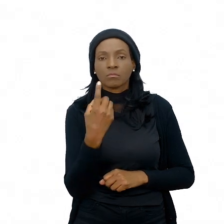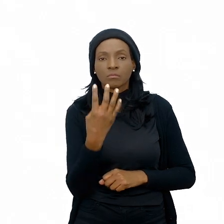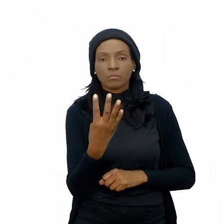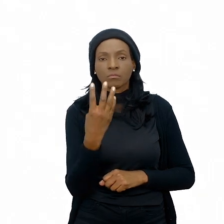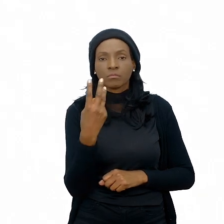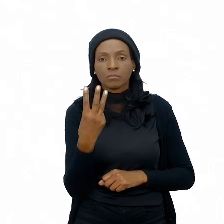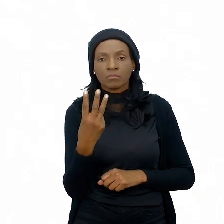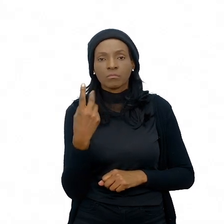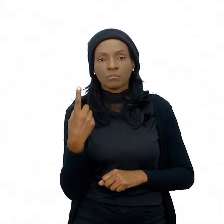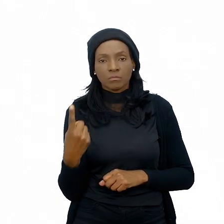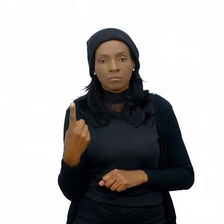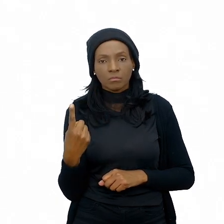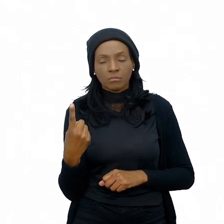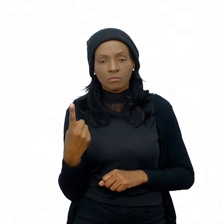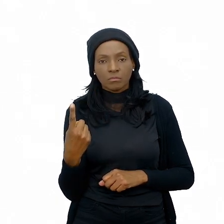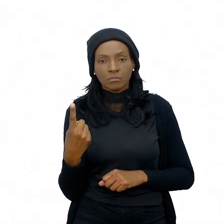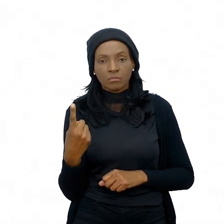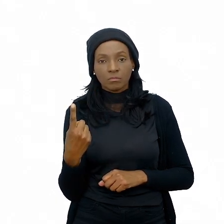1431.